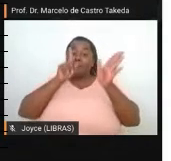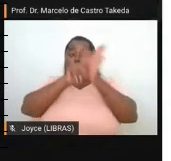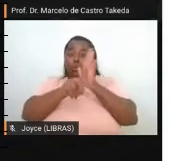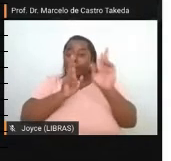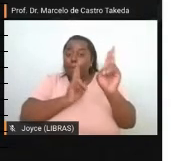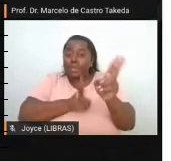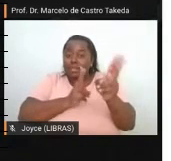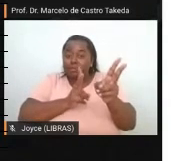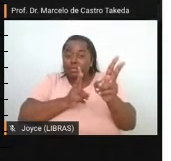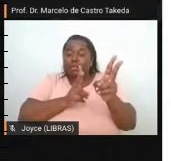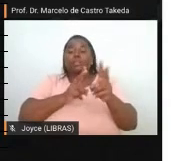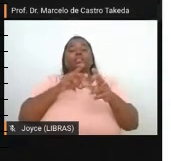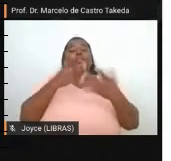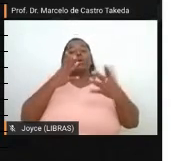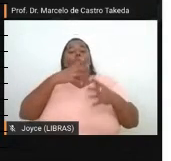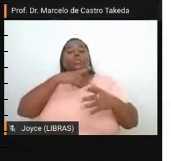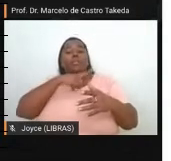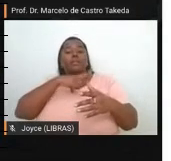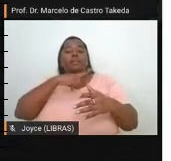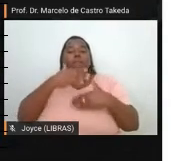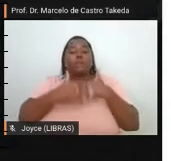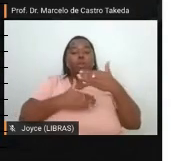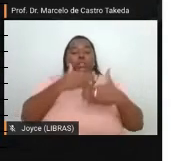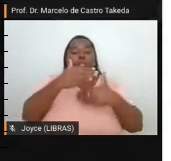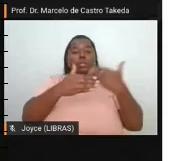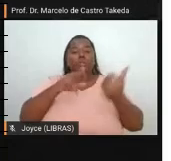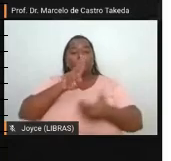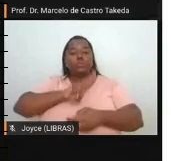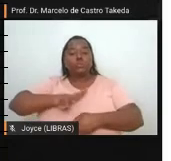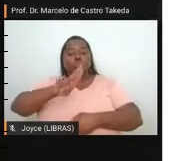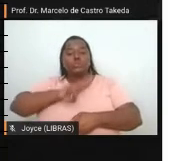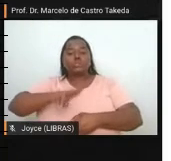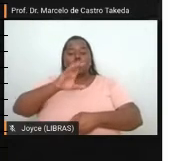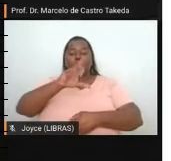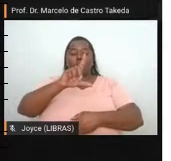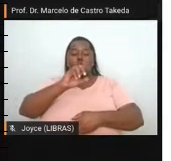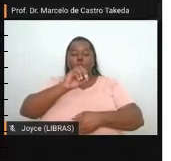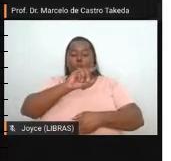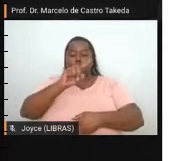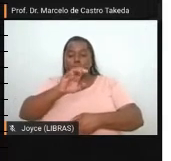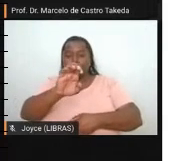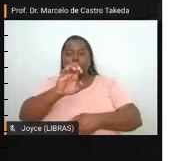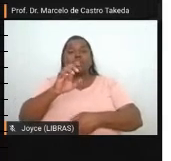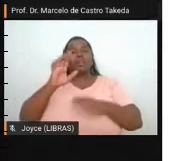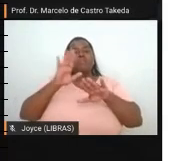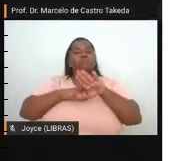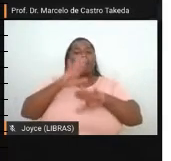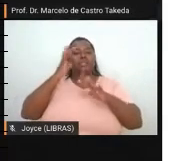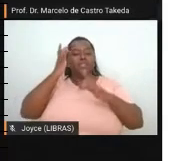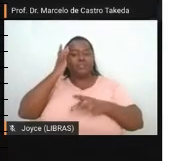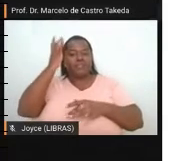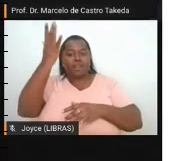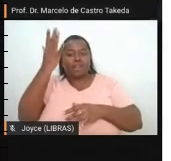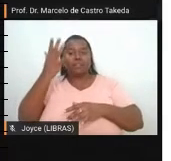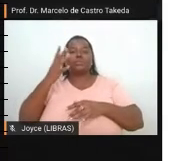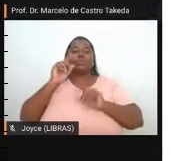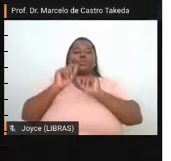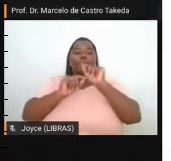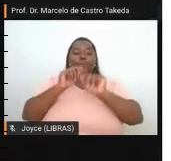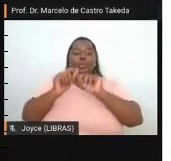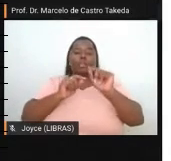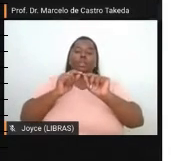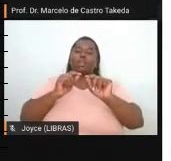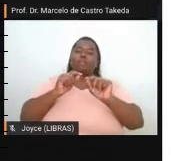usa na questão close, eu diria que é até relativamente fácil a gente criar um banco de dados um banco de questões